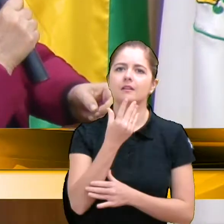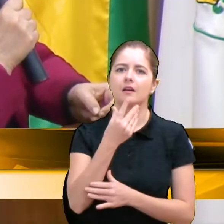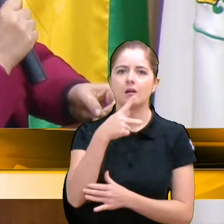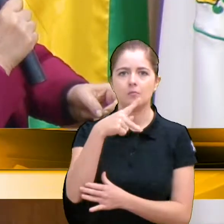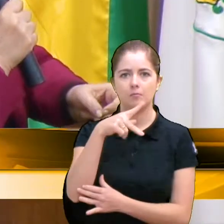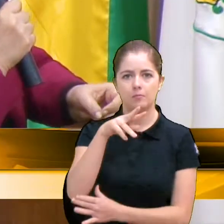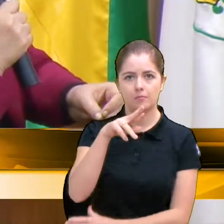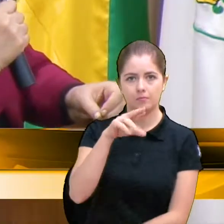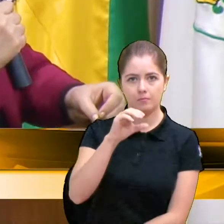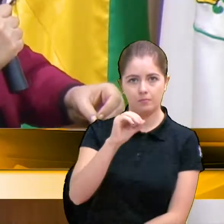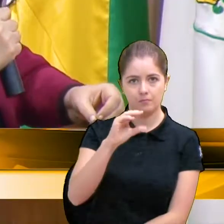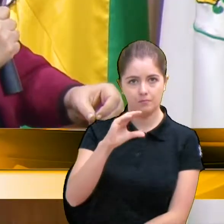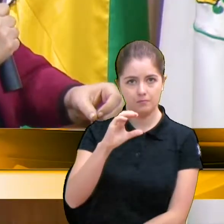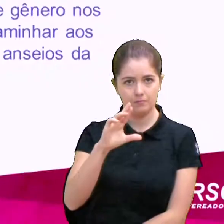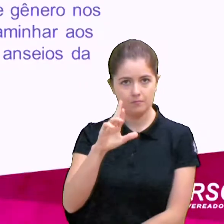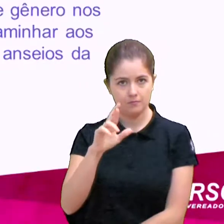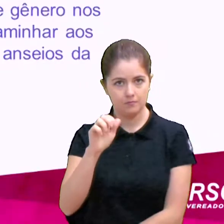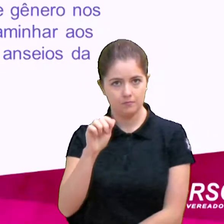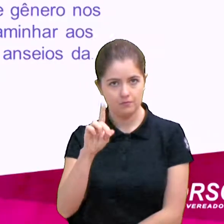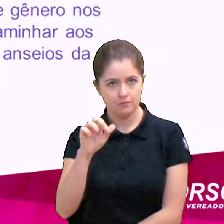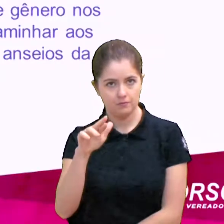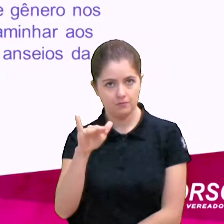garantirmos maior representatividade,